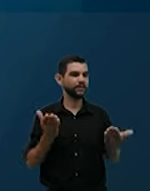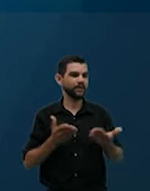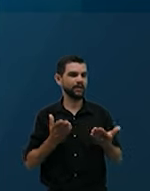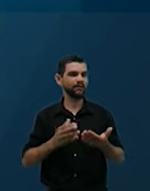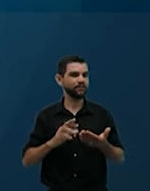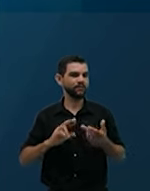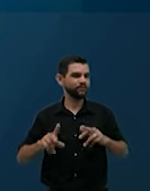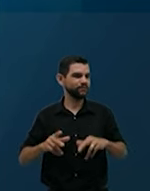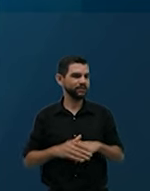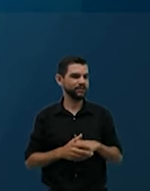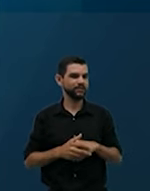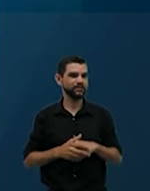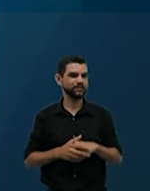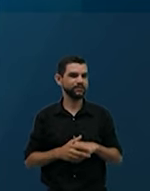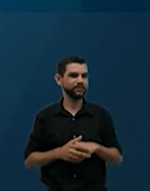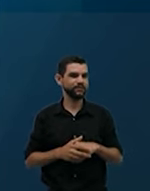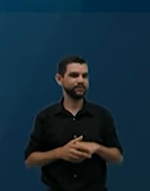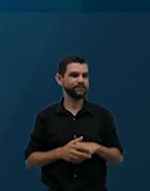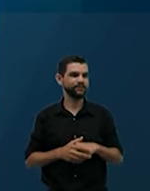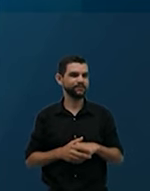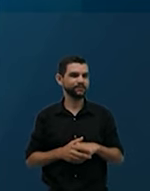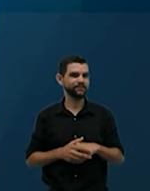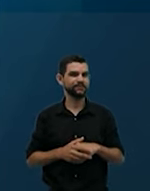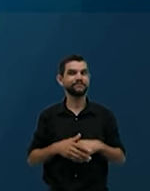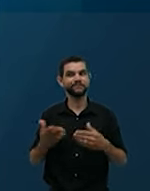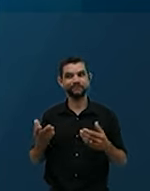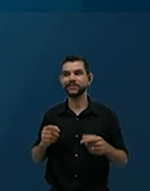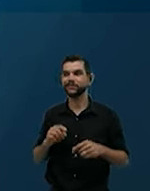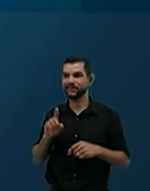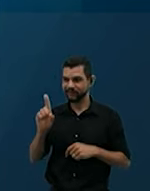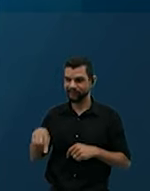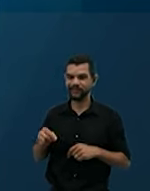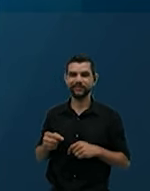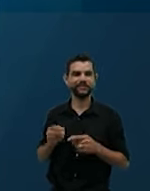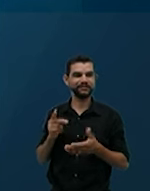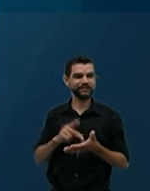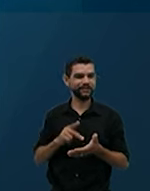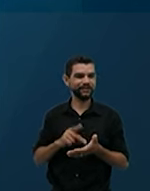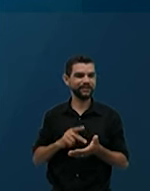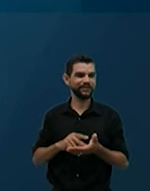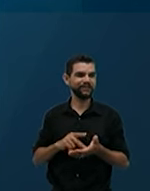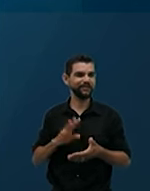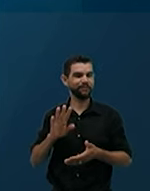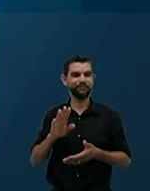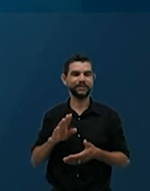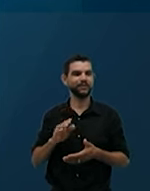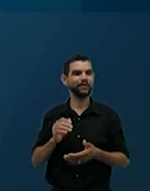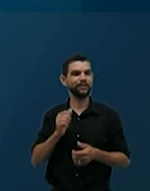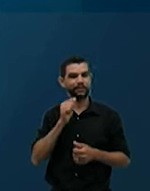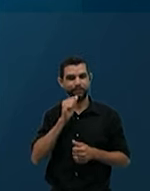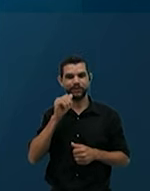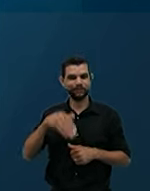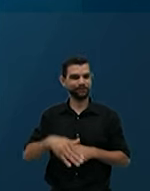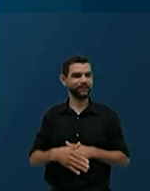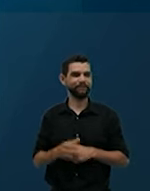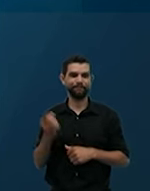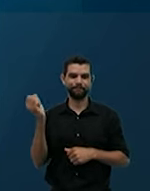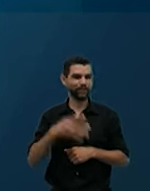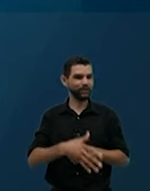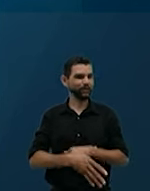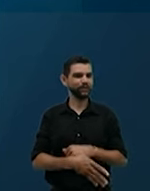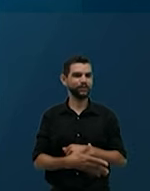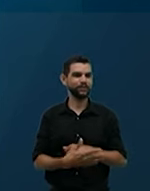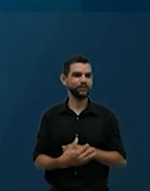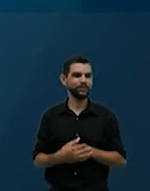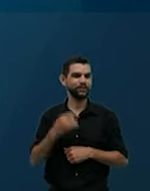quadro qualificado, os procuradores então, esse do Estado é o ponto, por isso que eu entendo... E eles tiveram que fazer uma opção. Ficou pior ainda. Tiveram que fazer e fizeram, a meu sentir, a